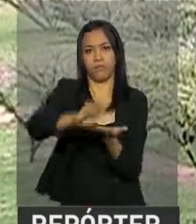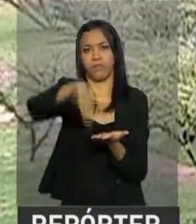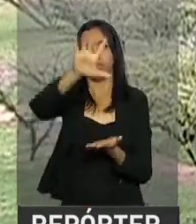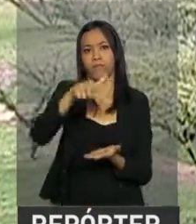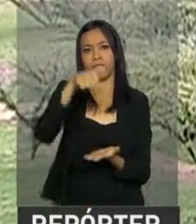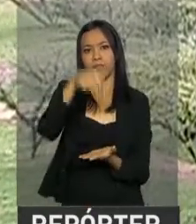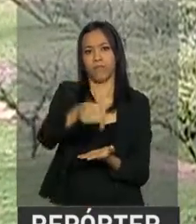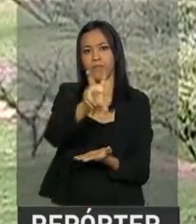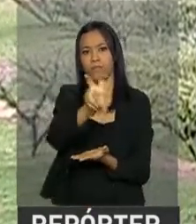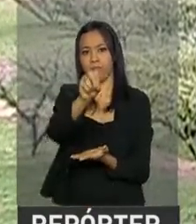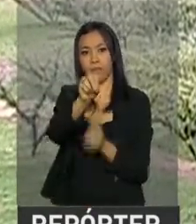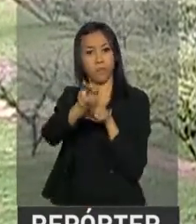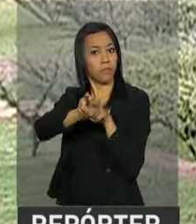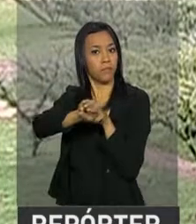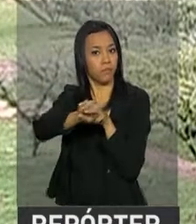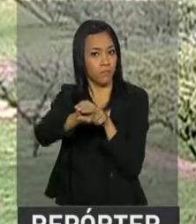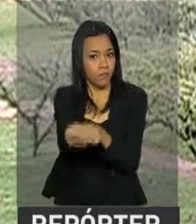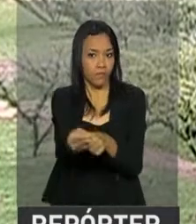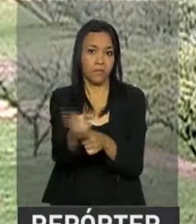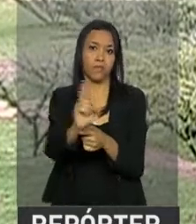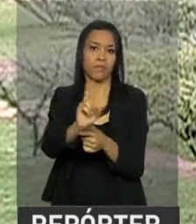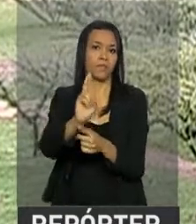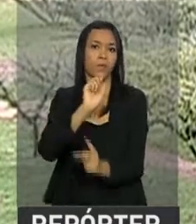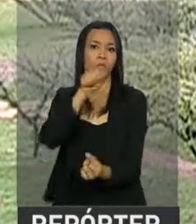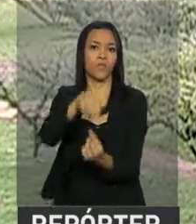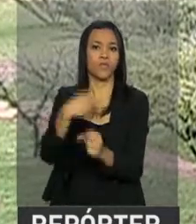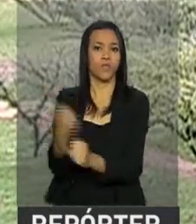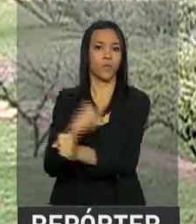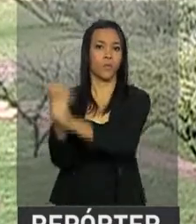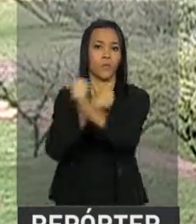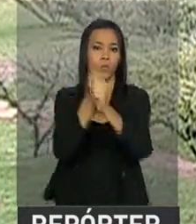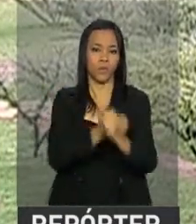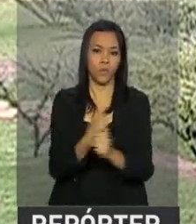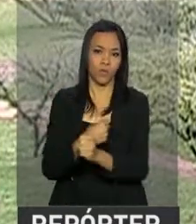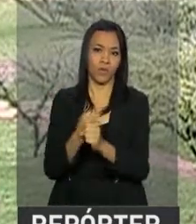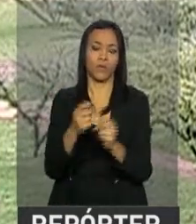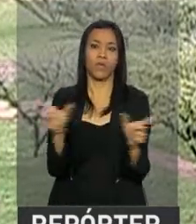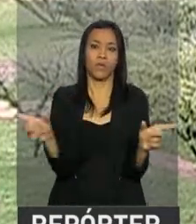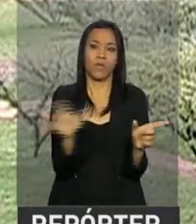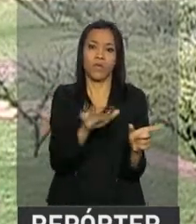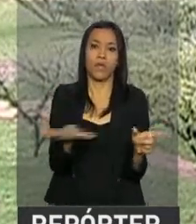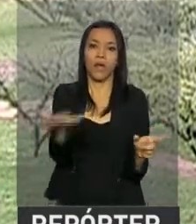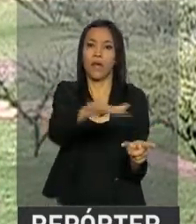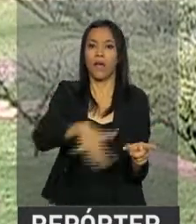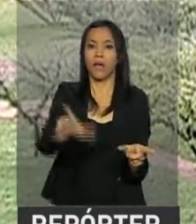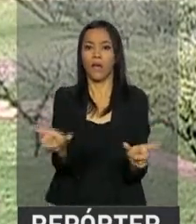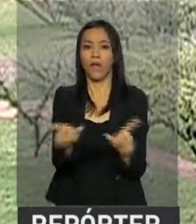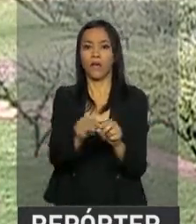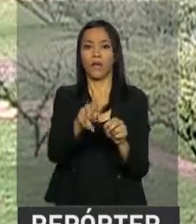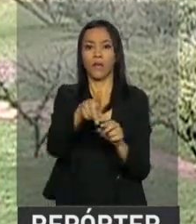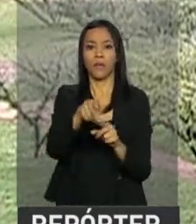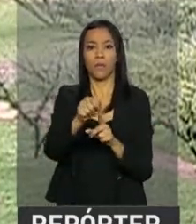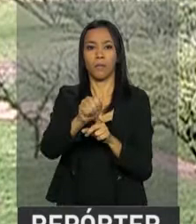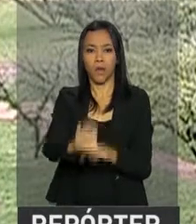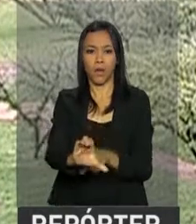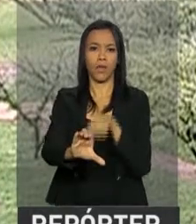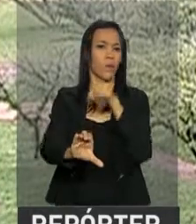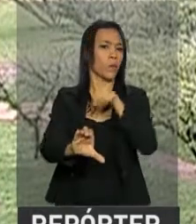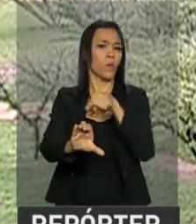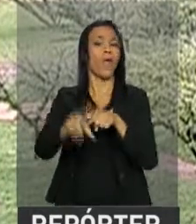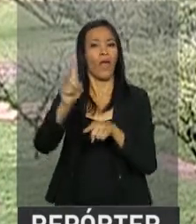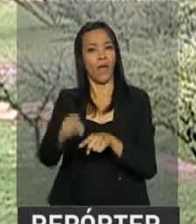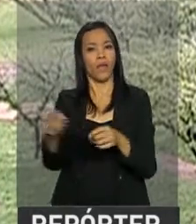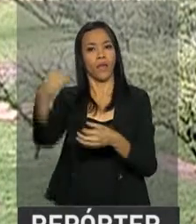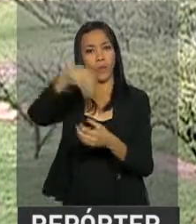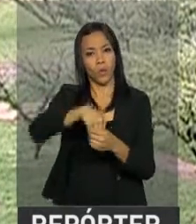milhões de reais para obras do PAC, o Programa de Aceleração do Crescimento, que inclui o programa